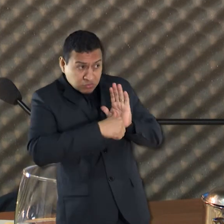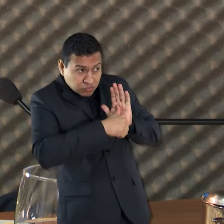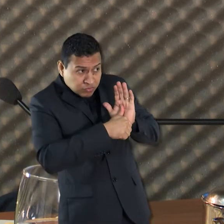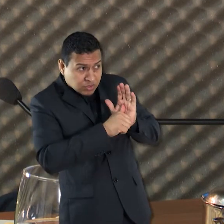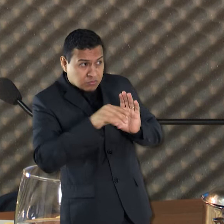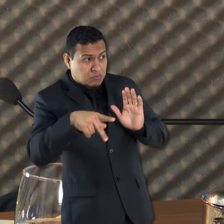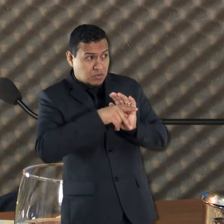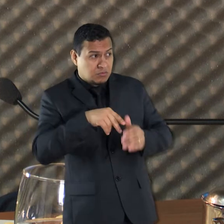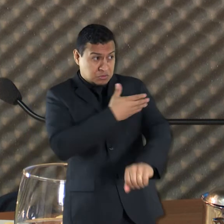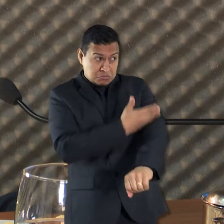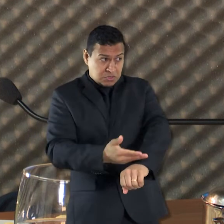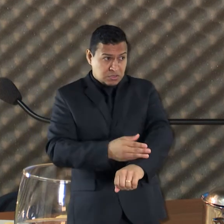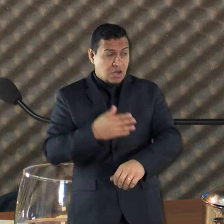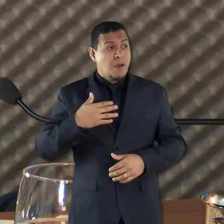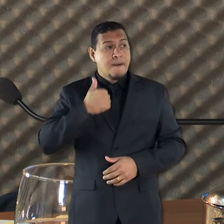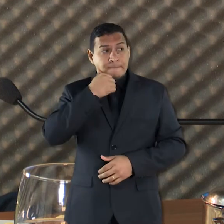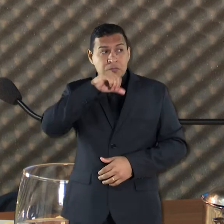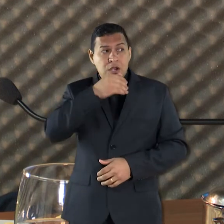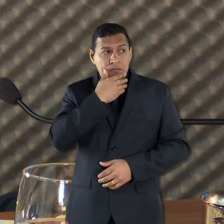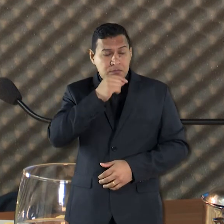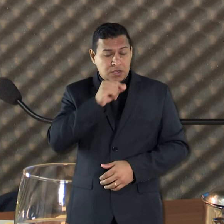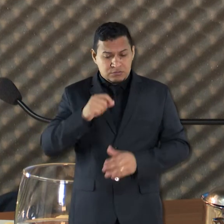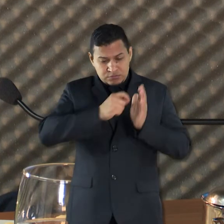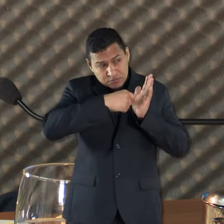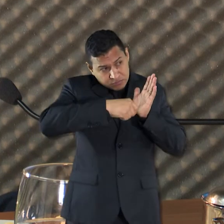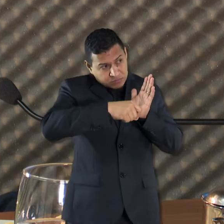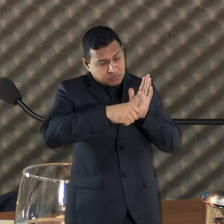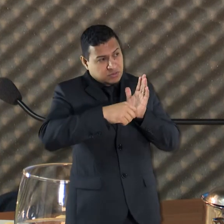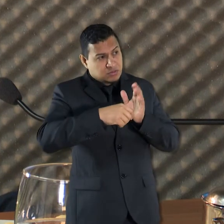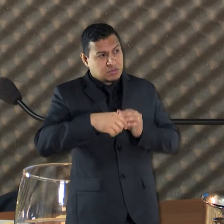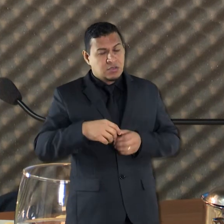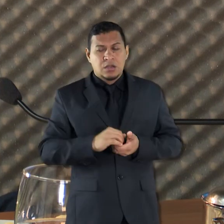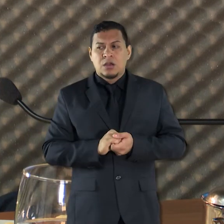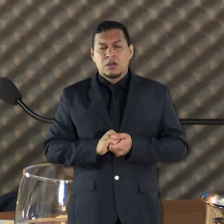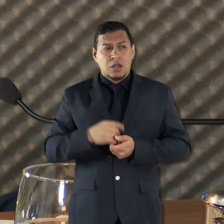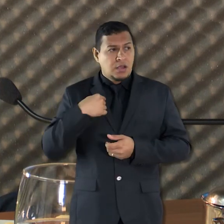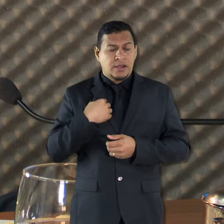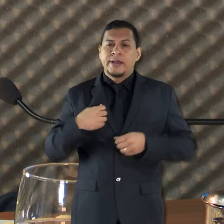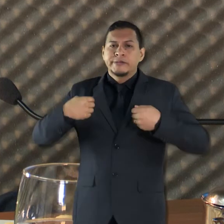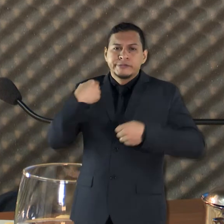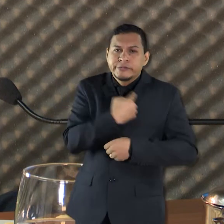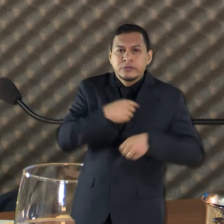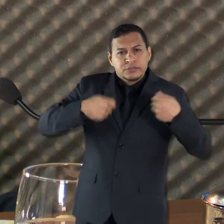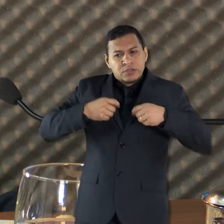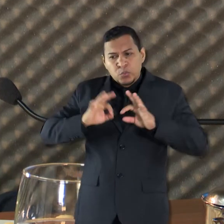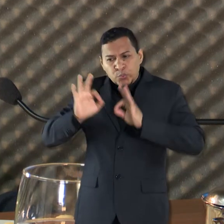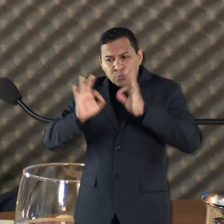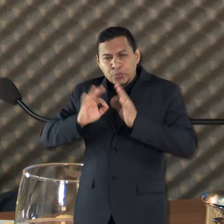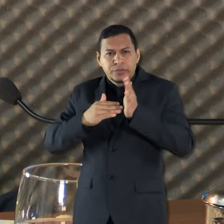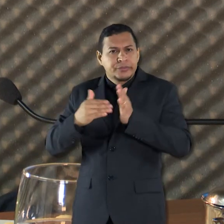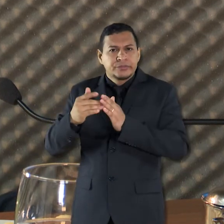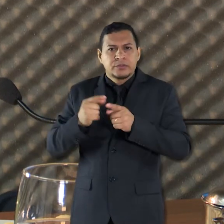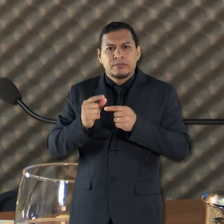que eu tenho um documento de branco. Meu pai e minha mãe que me levaram colocaram o nome deles no meu registro. Nós tivemos que arrumar toda a documentação